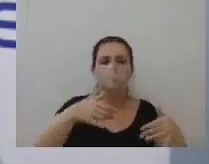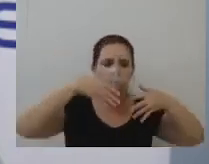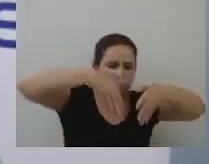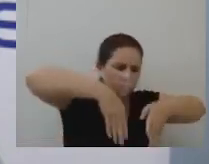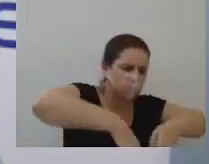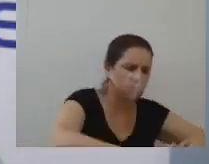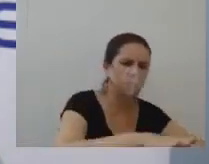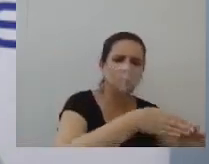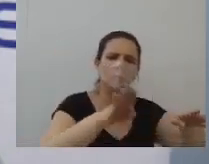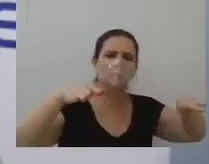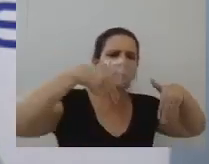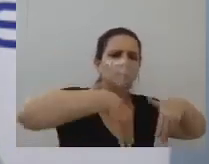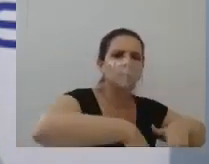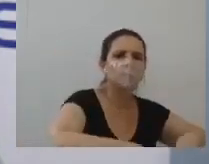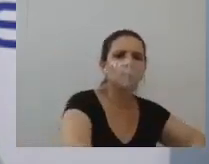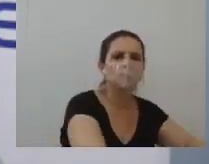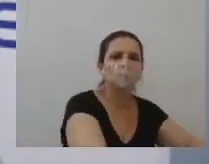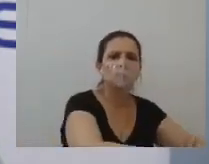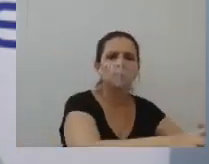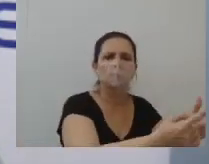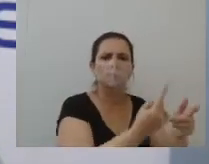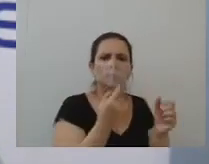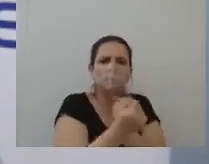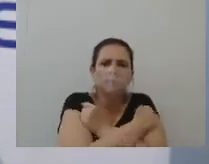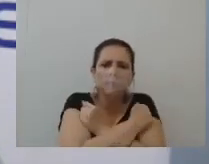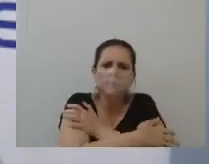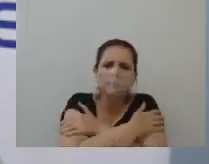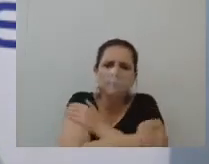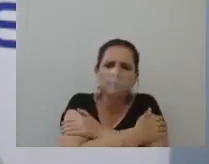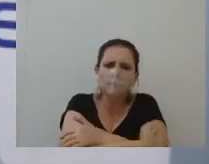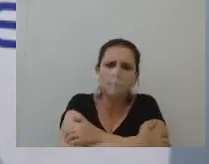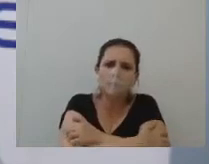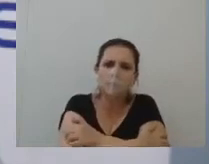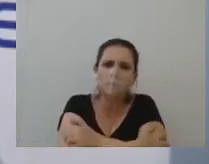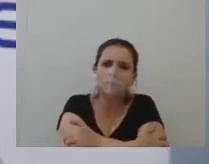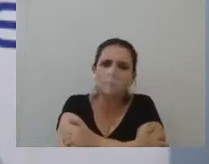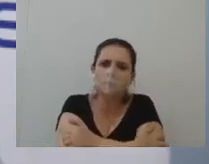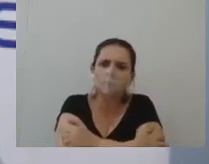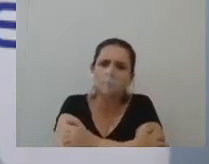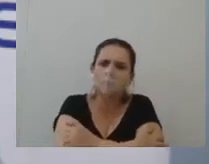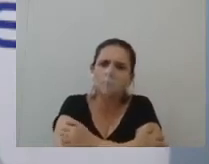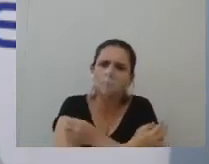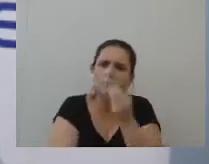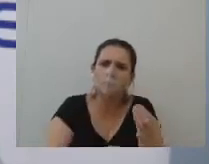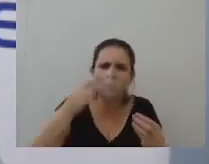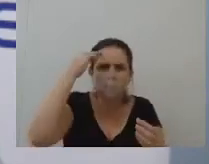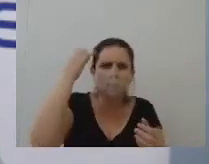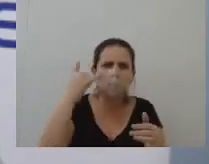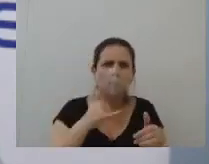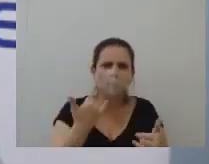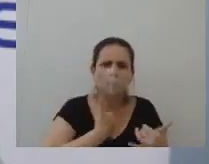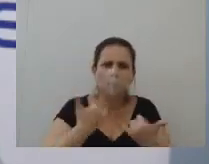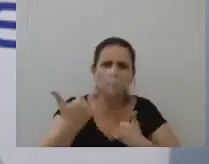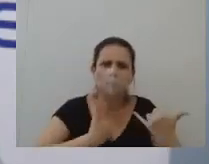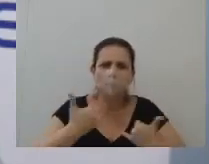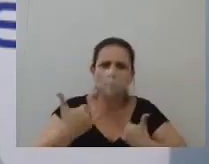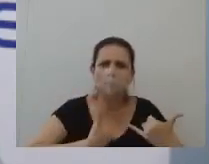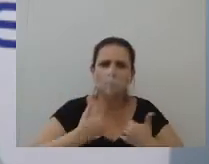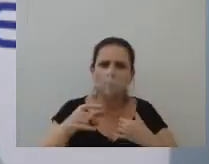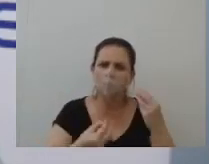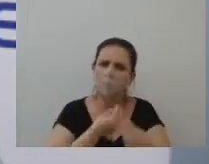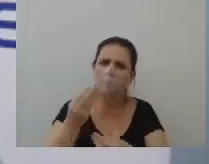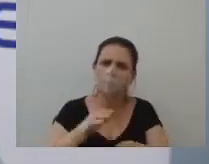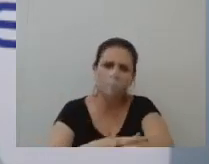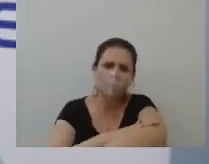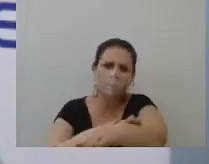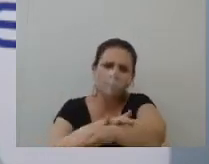dá um mergulho no mar quando sai e já sai com frio. Olha lá, quem manda essa informação para o seu cérebro? Então